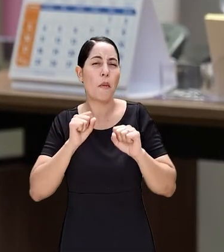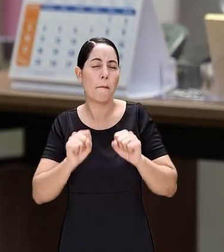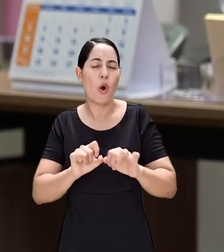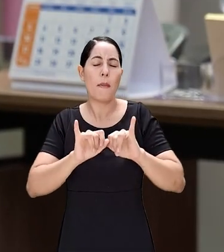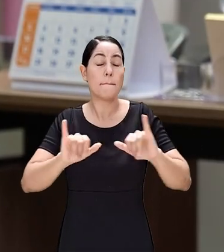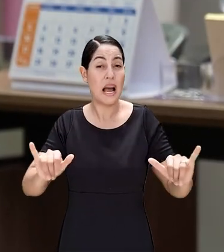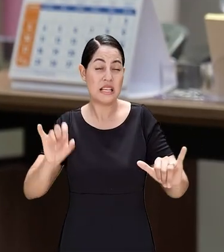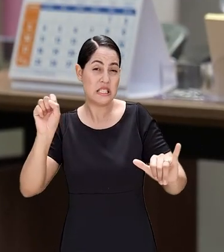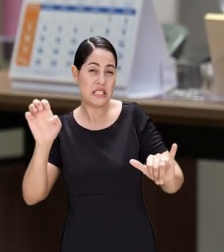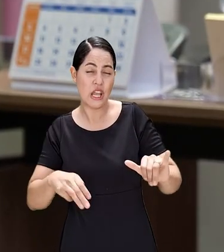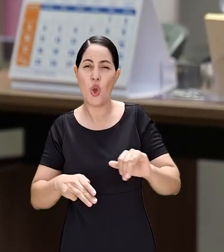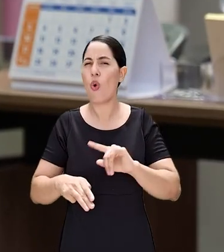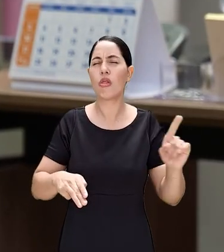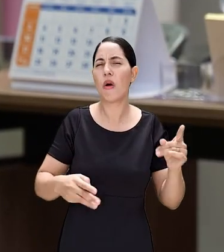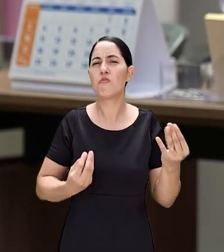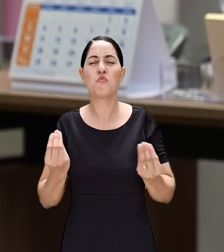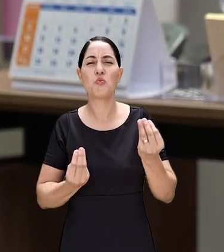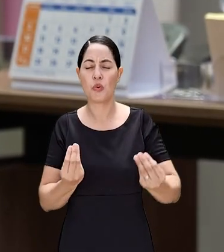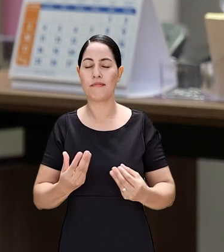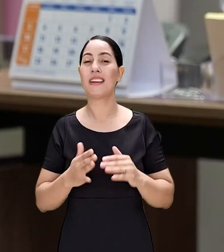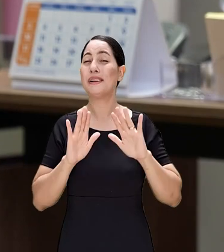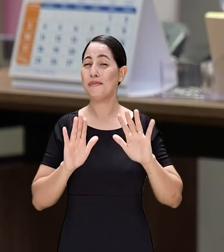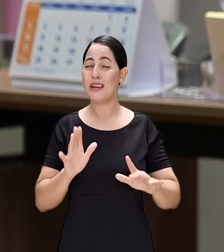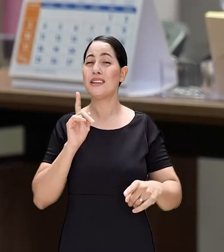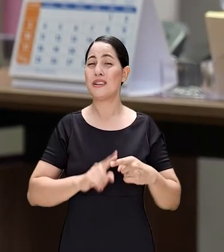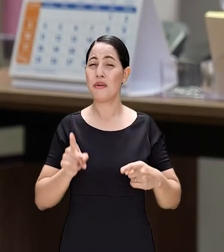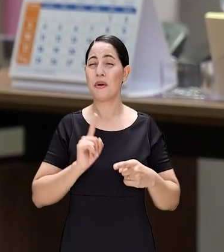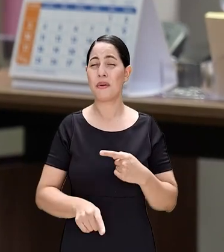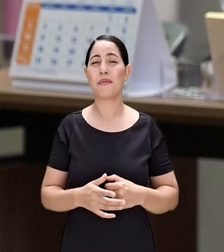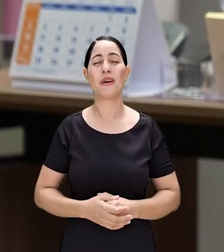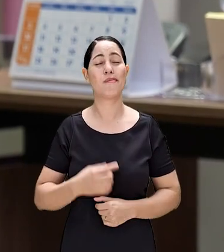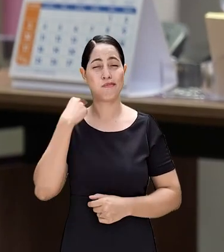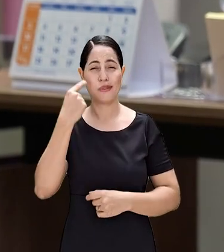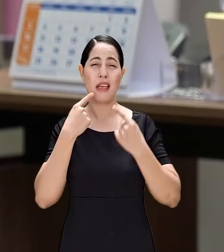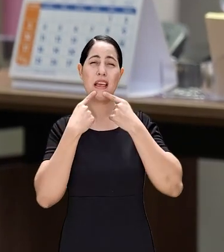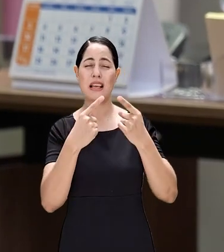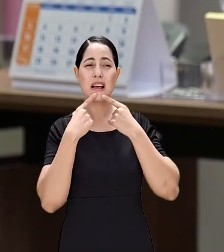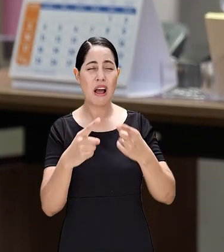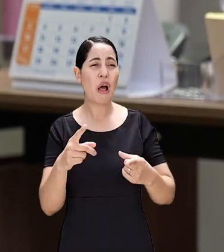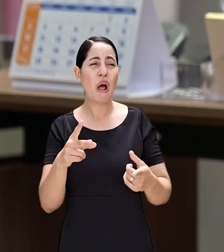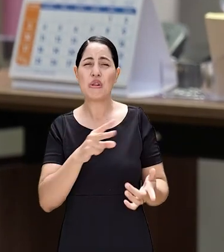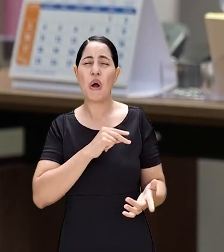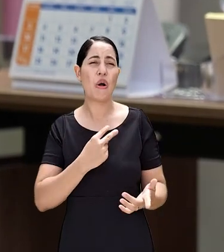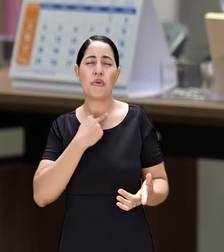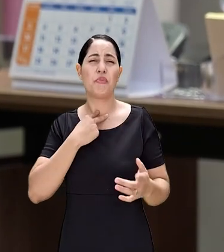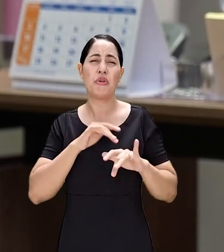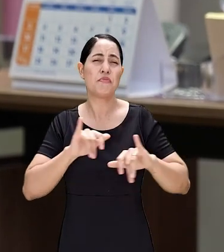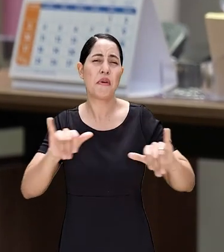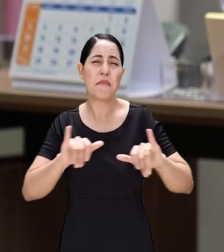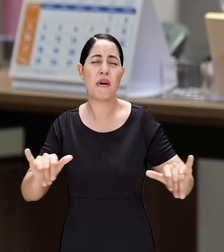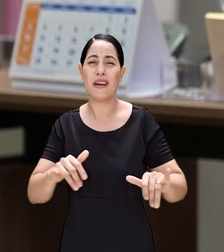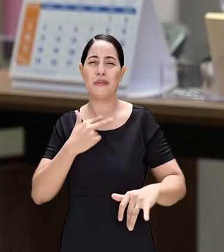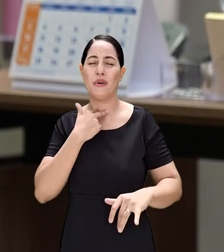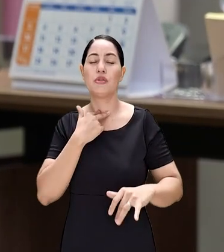publicidade. Mas há um grande problema, é que a advocacia muito reclama que não se pode fazer publicidade, mas a maioria